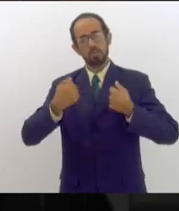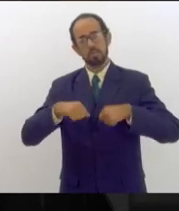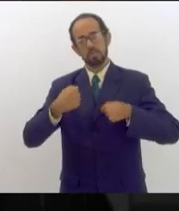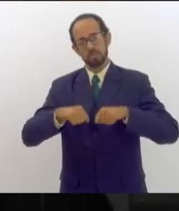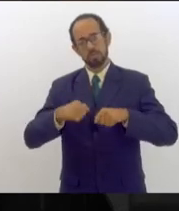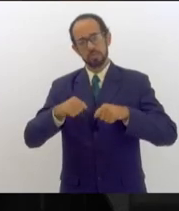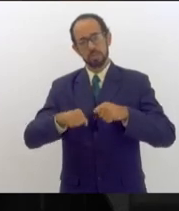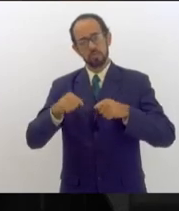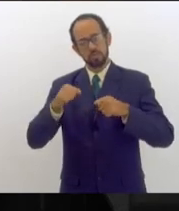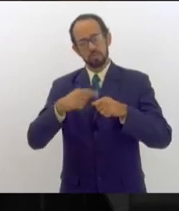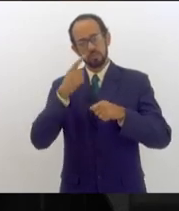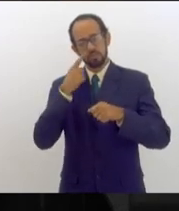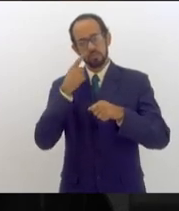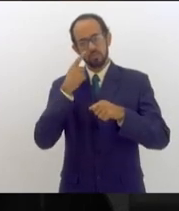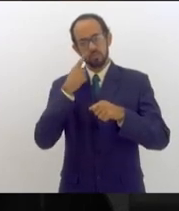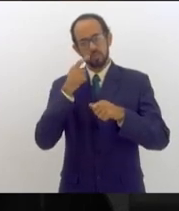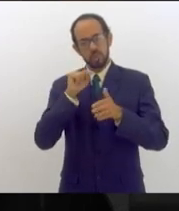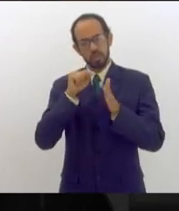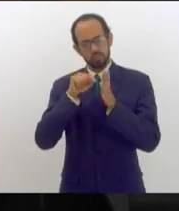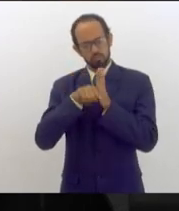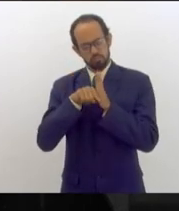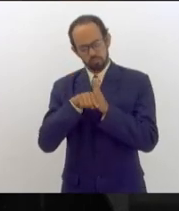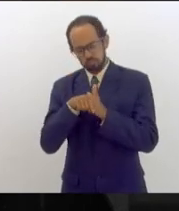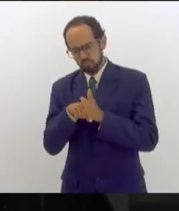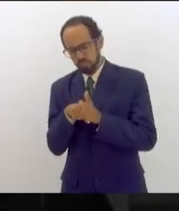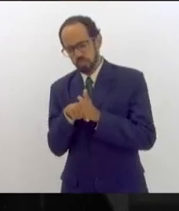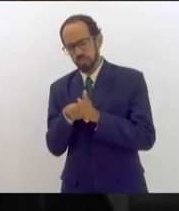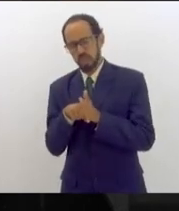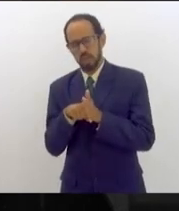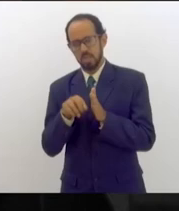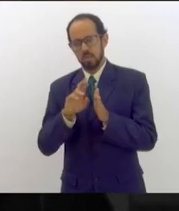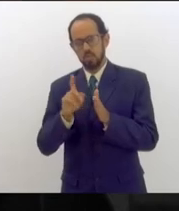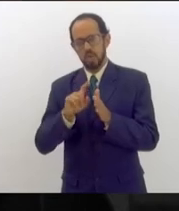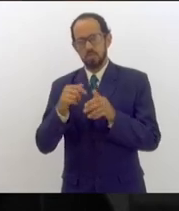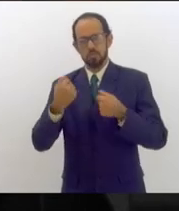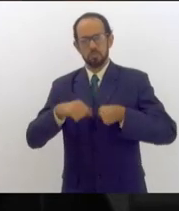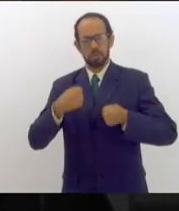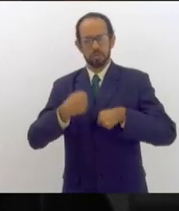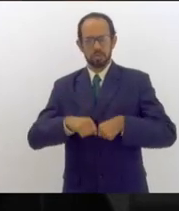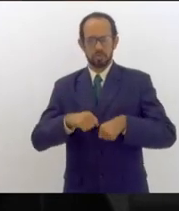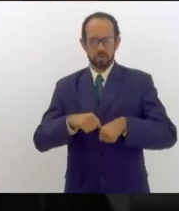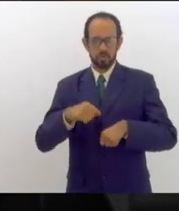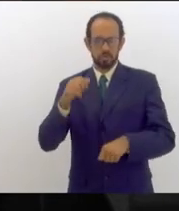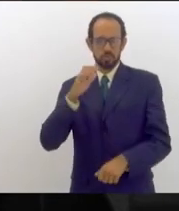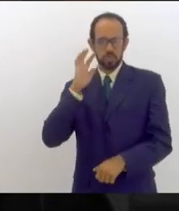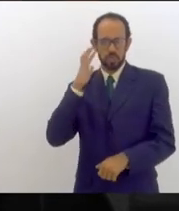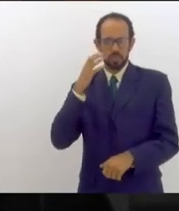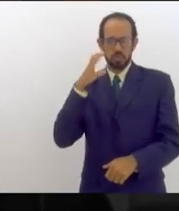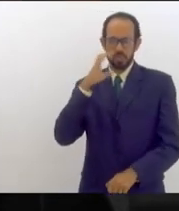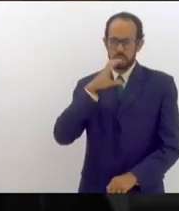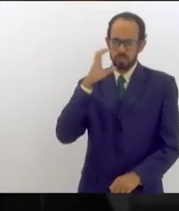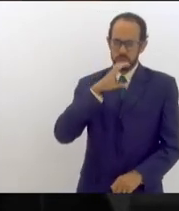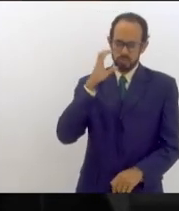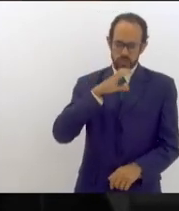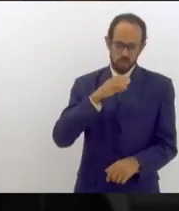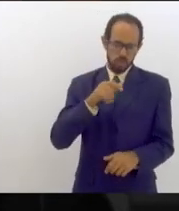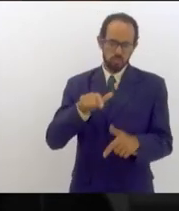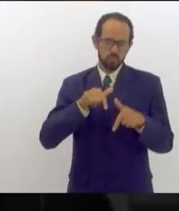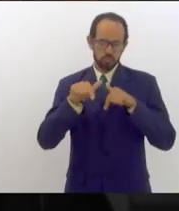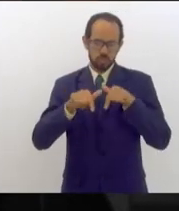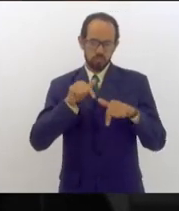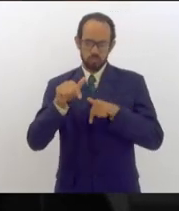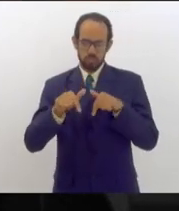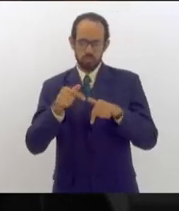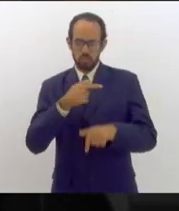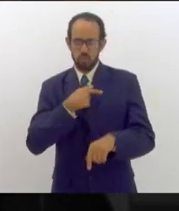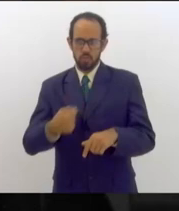minuciosa ela não tem que ser feita atrelada a uma necessidade de decisão emergencial para continuidade no serviço que o